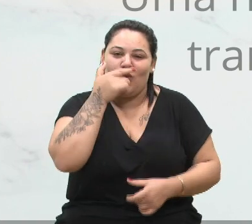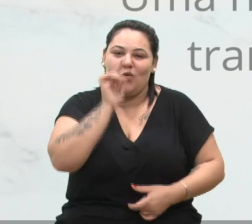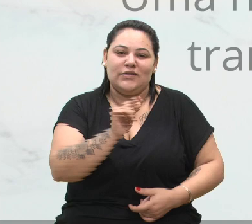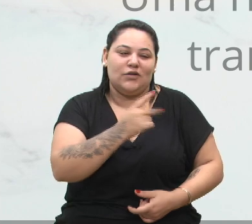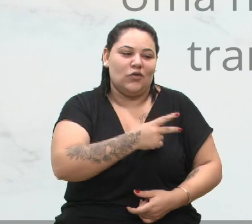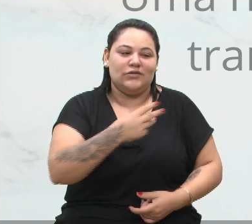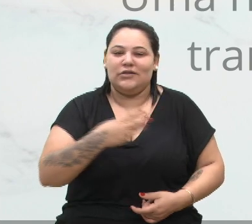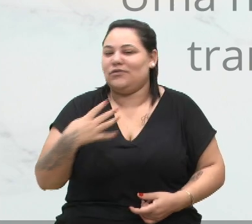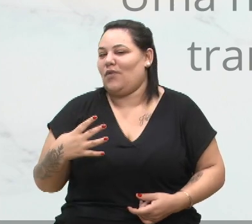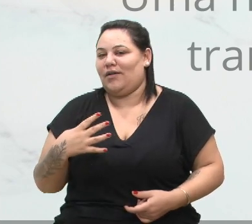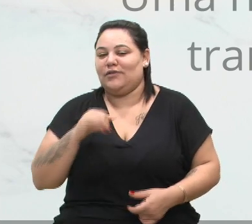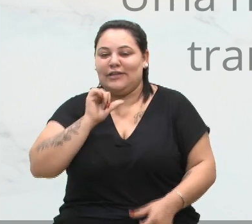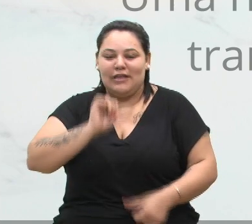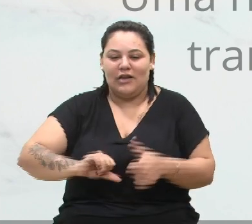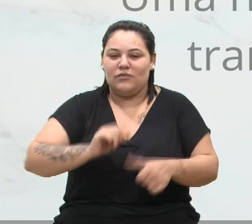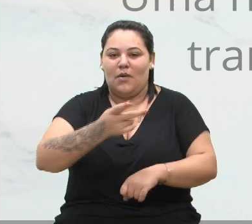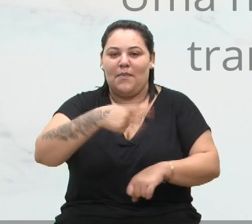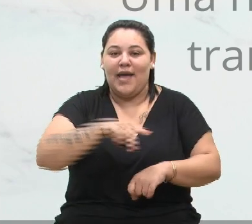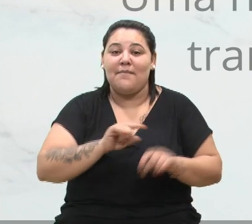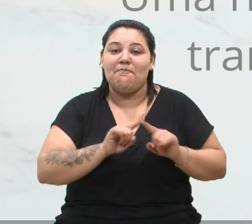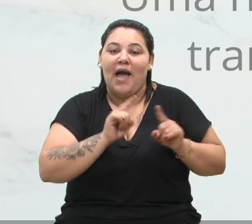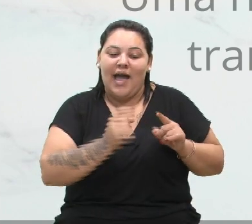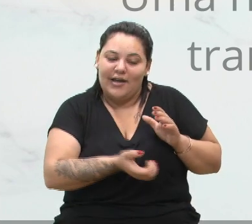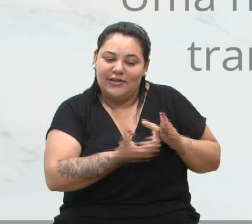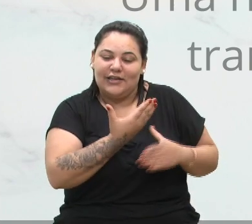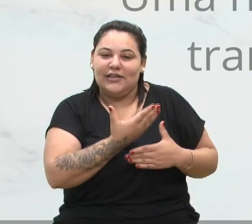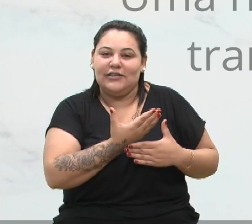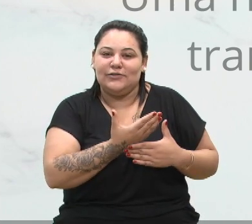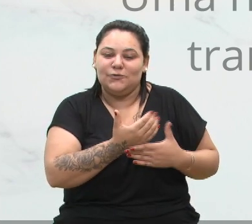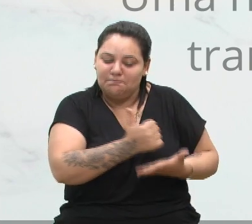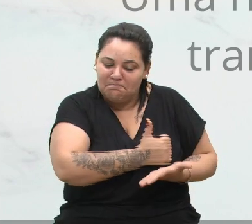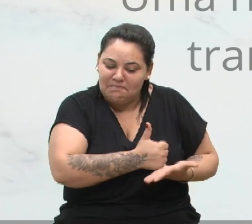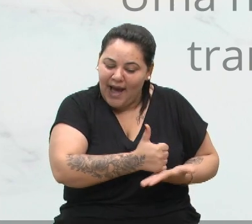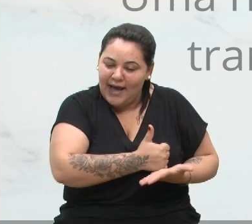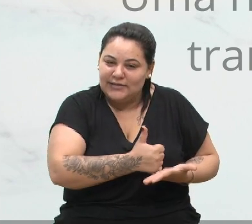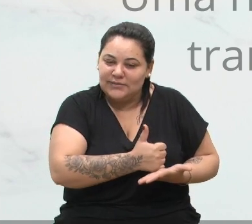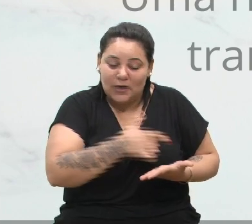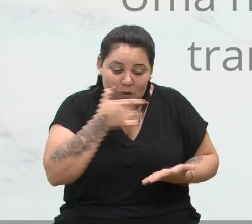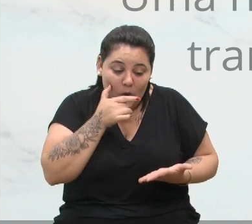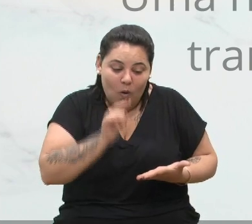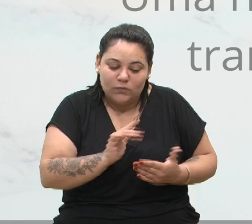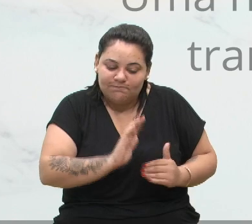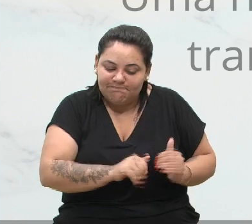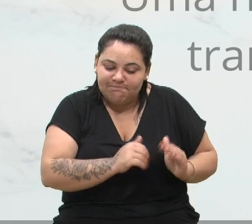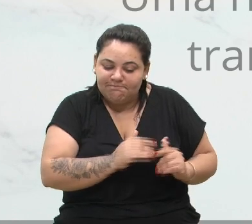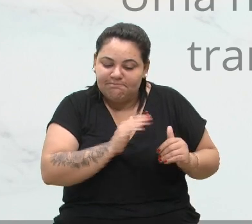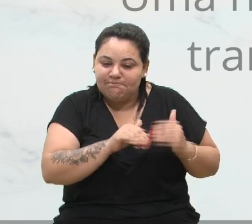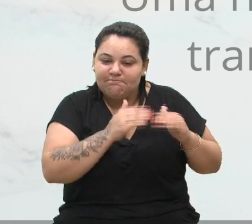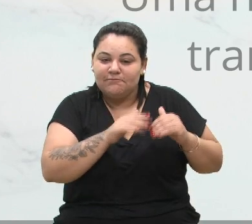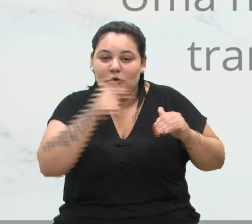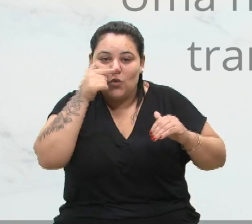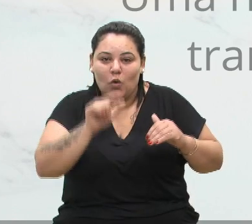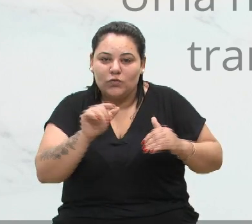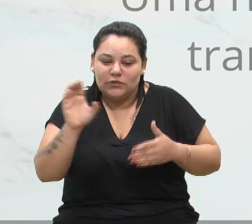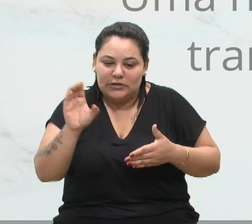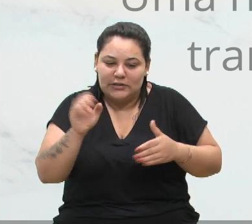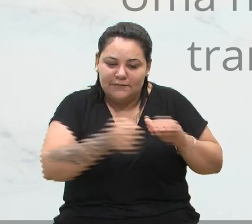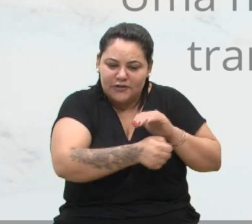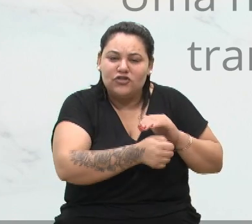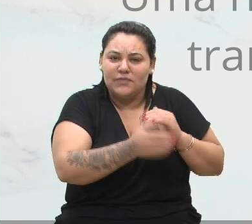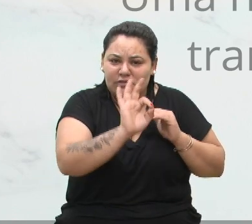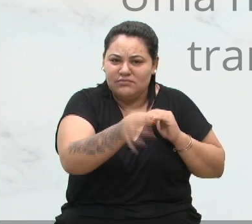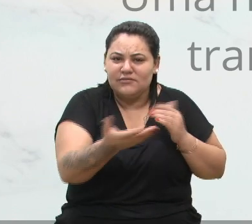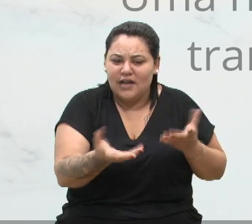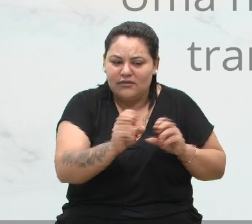4, mas está semeando bases para construção, para garantir investimento na